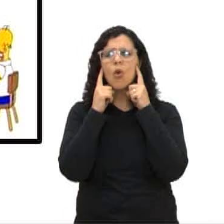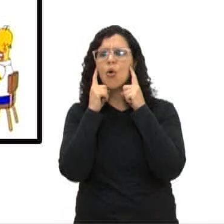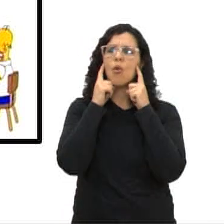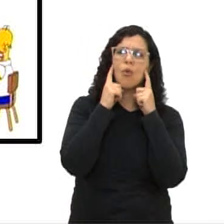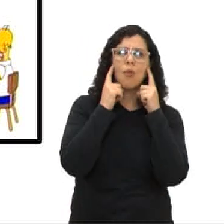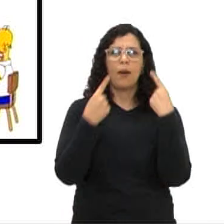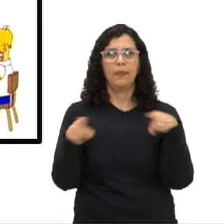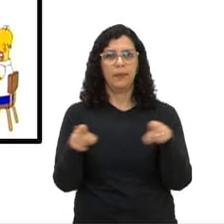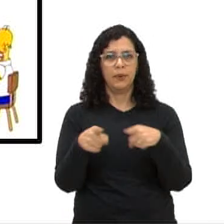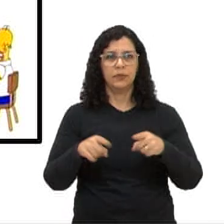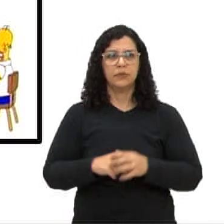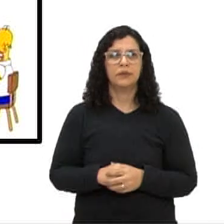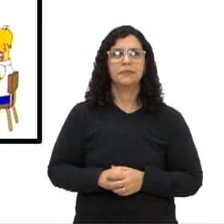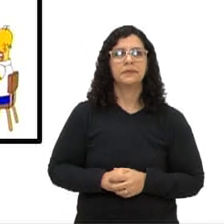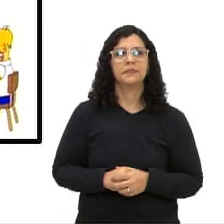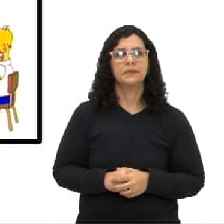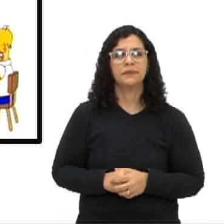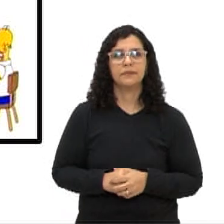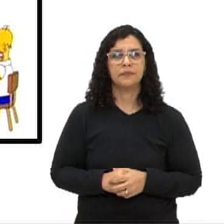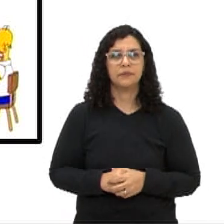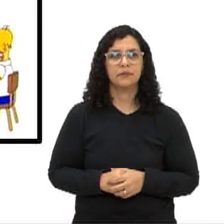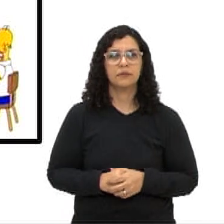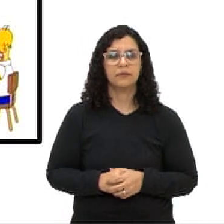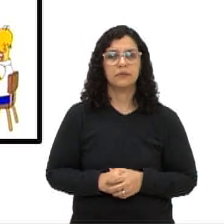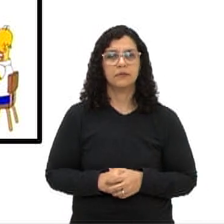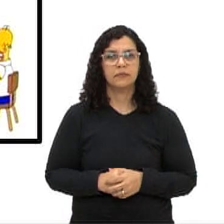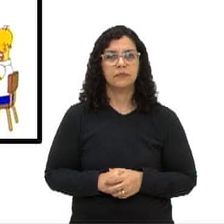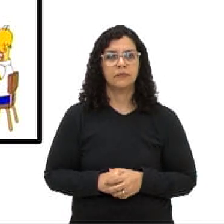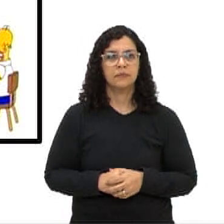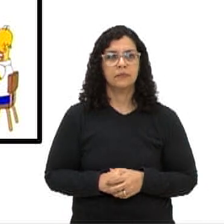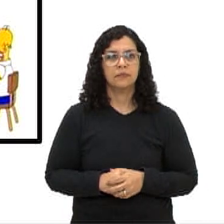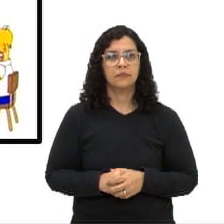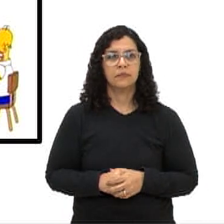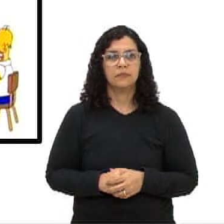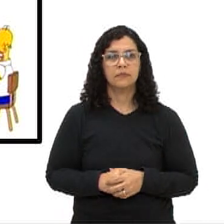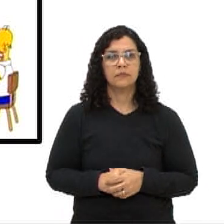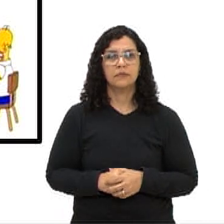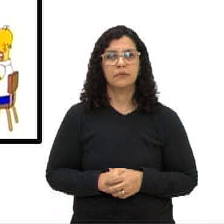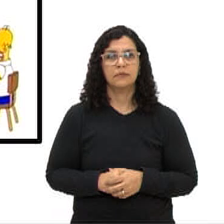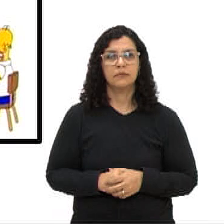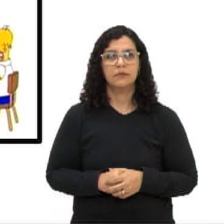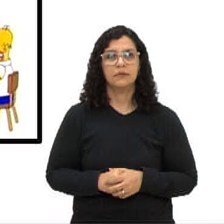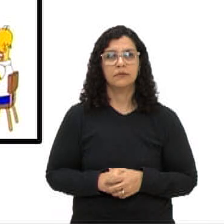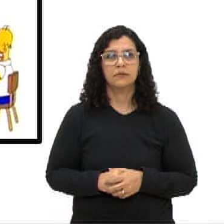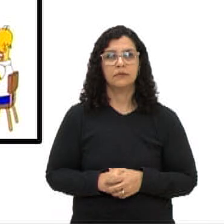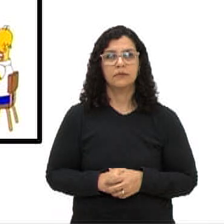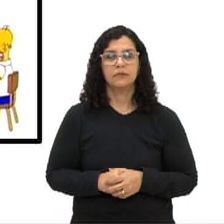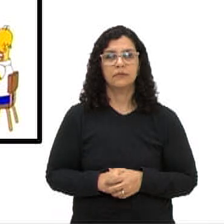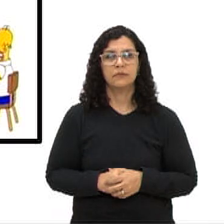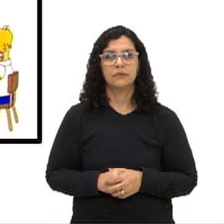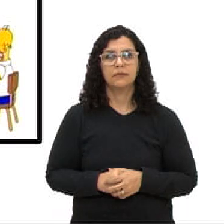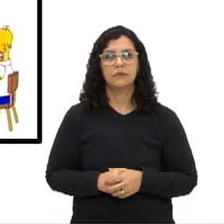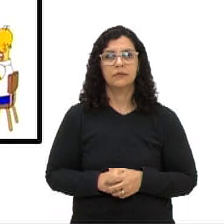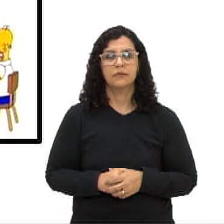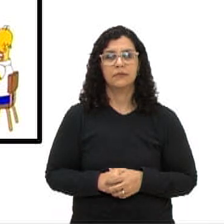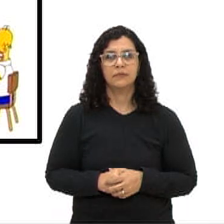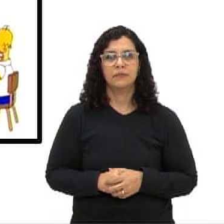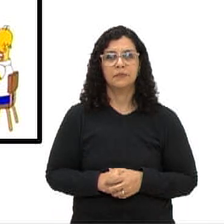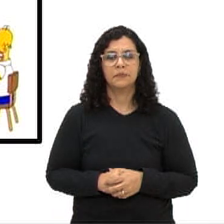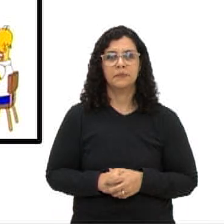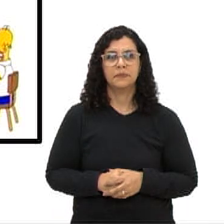música. A las 8:30, preparo a comida, uma barbacoa, olé. A las